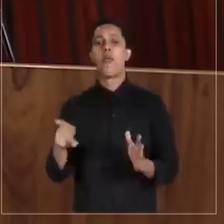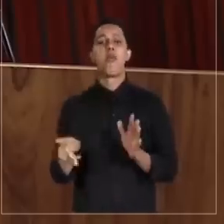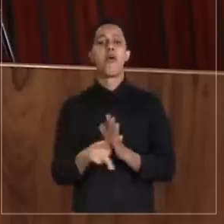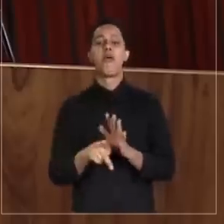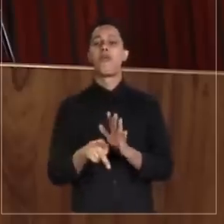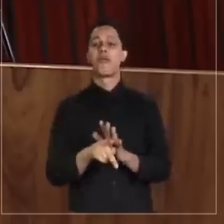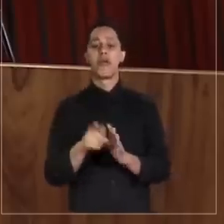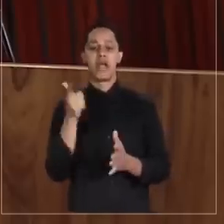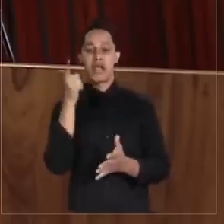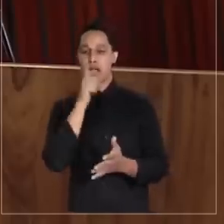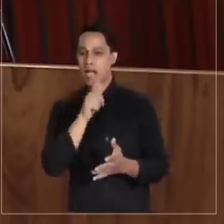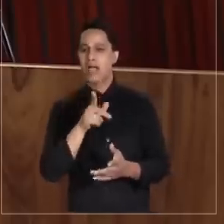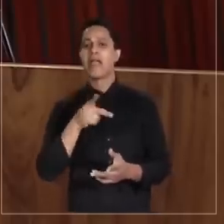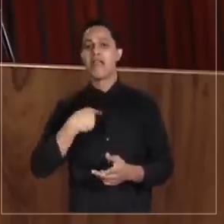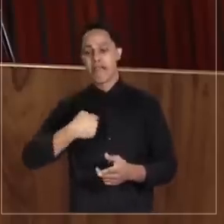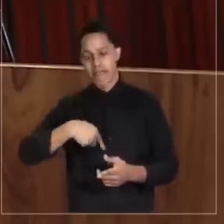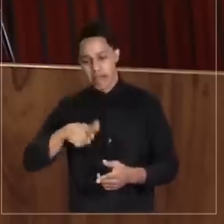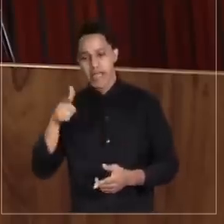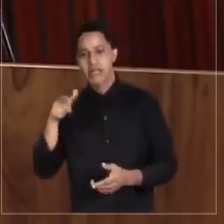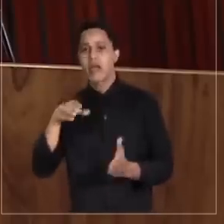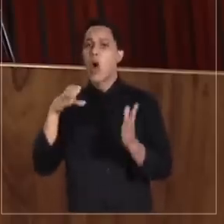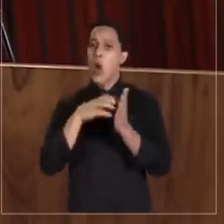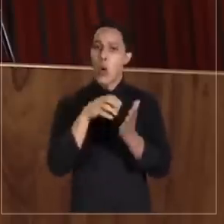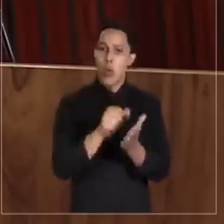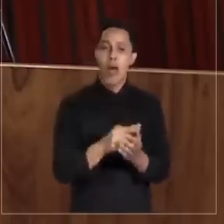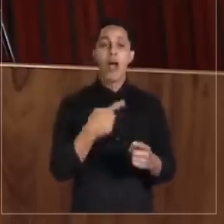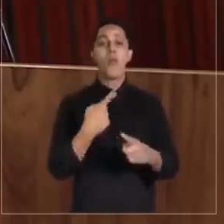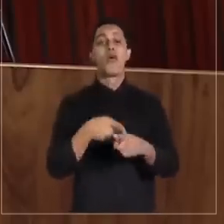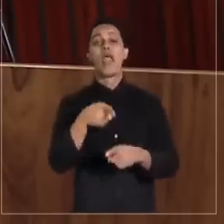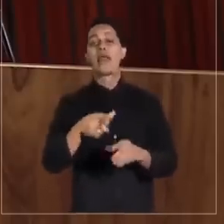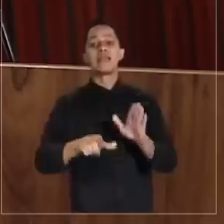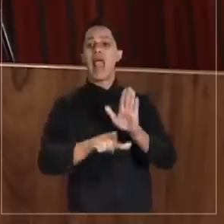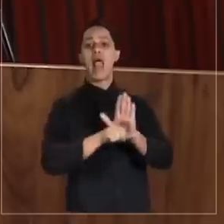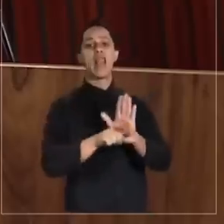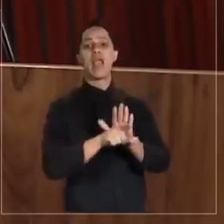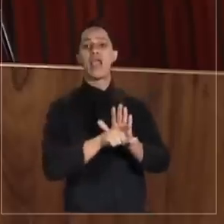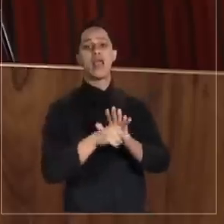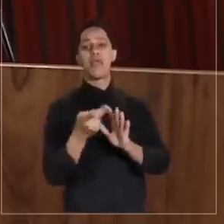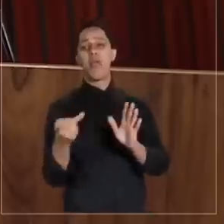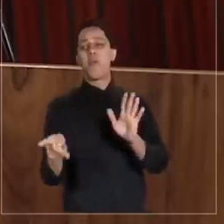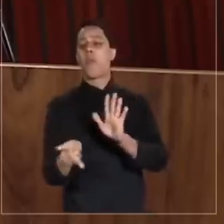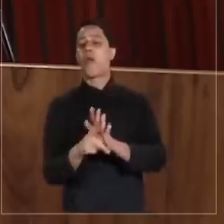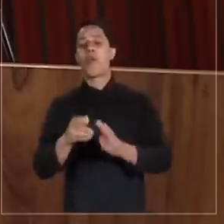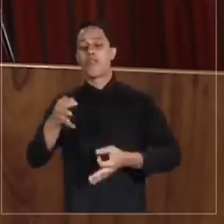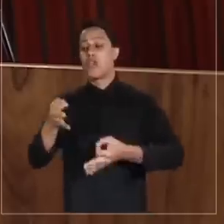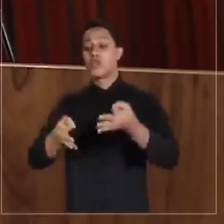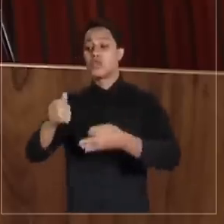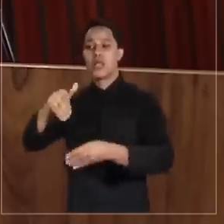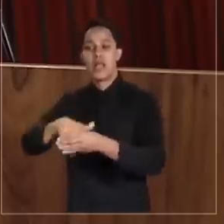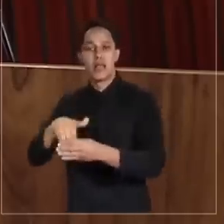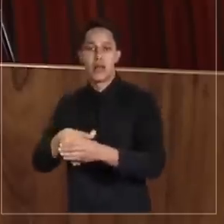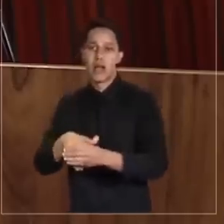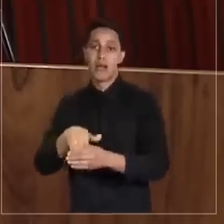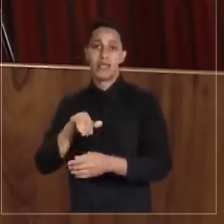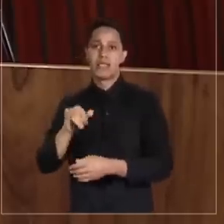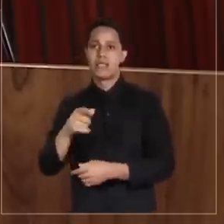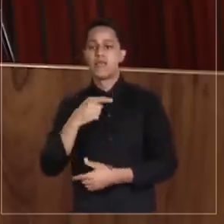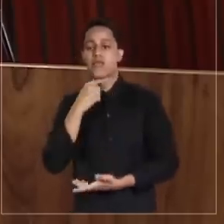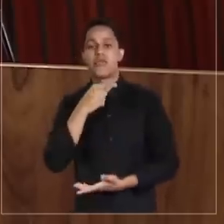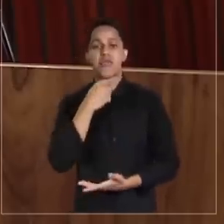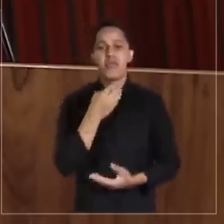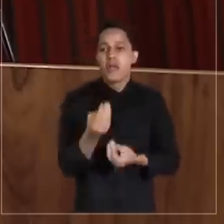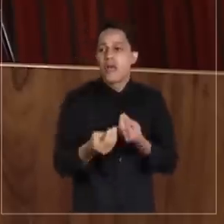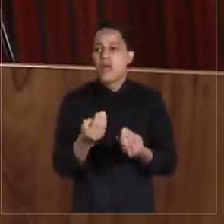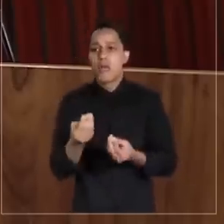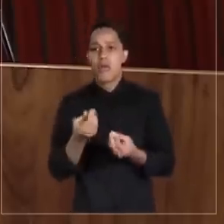diplomado e será empossado, porque esta é a lei, não compete à justiça eleitoral, embora também tenha havido muito questionamento como é